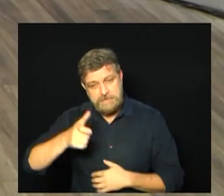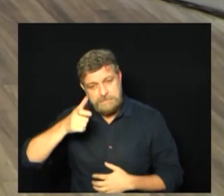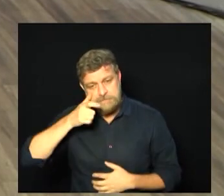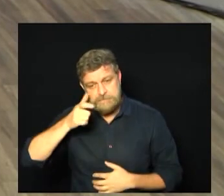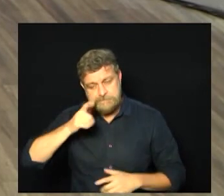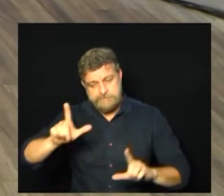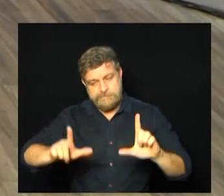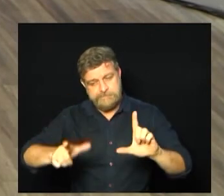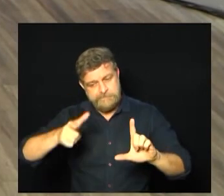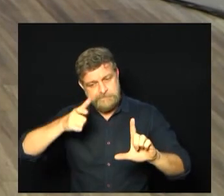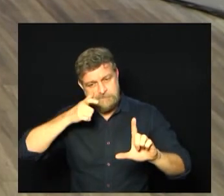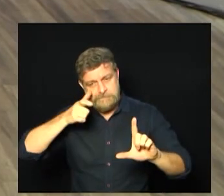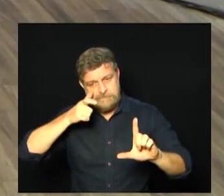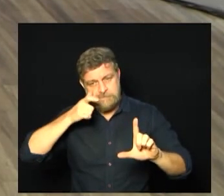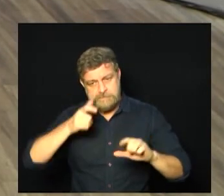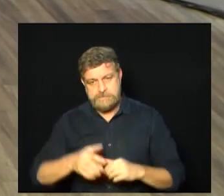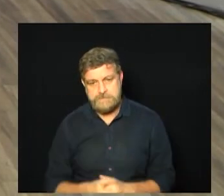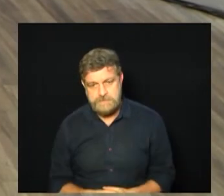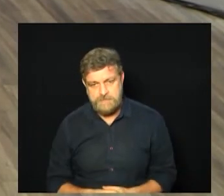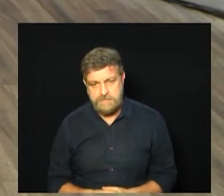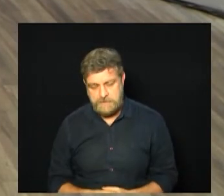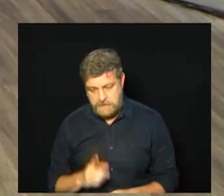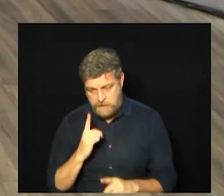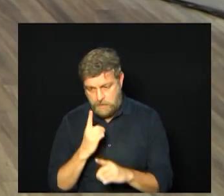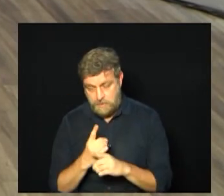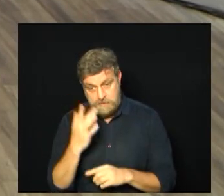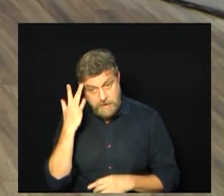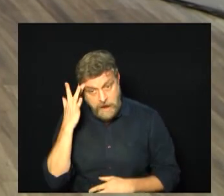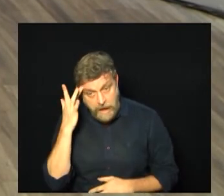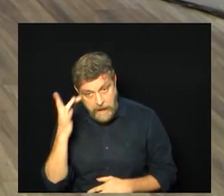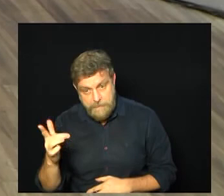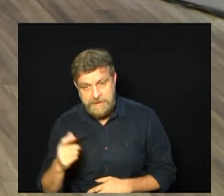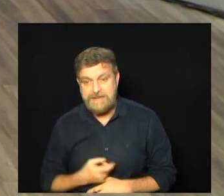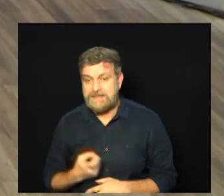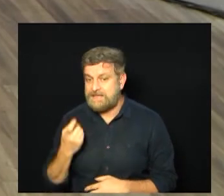sua companhia, pela sua audiência. Nos vemos amanhã, na